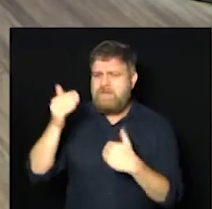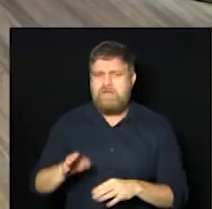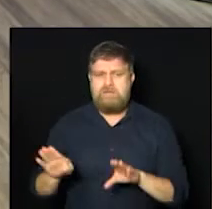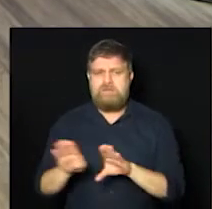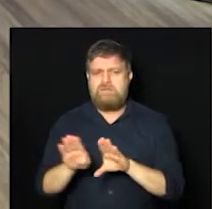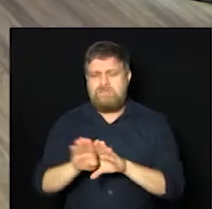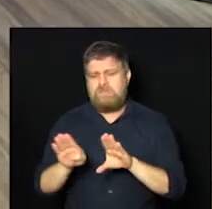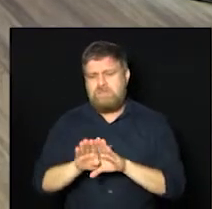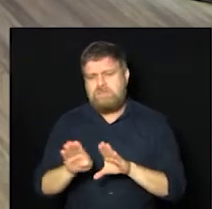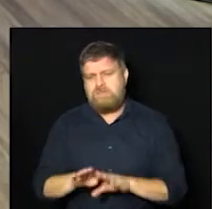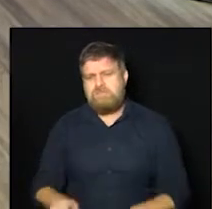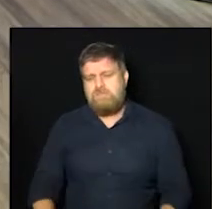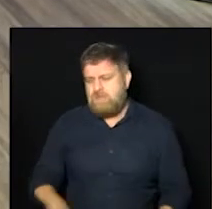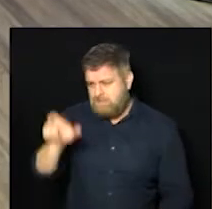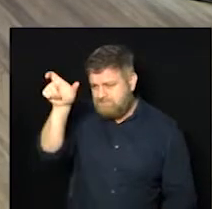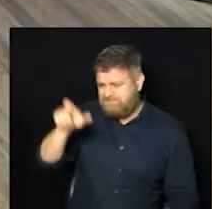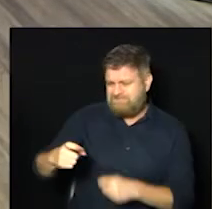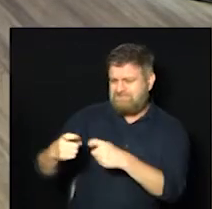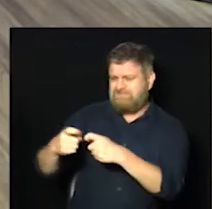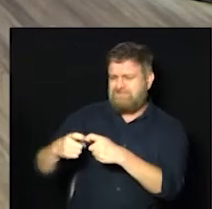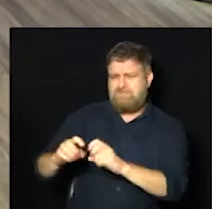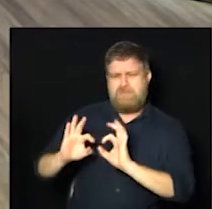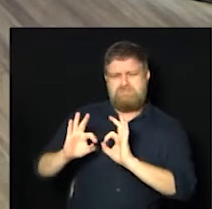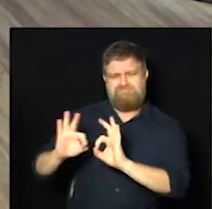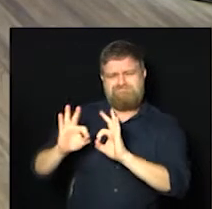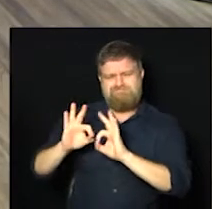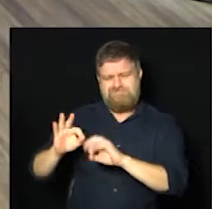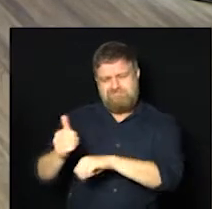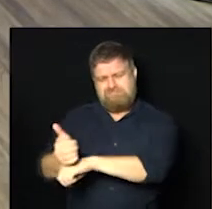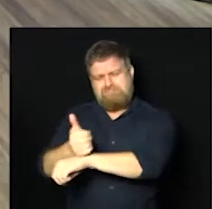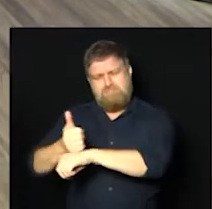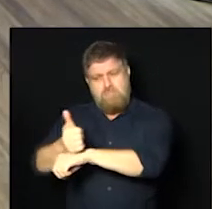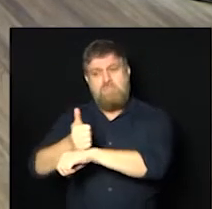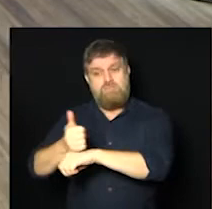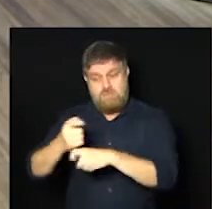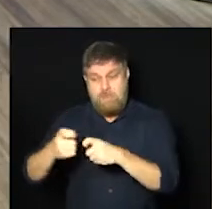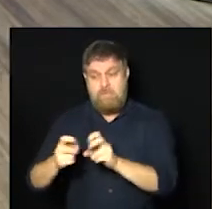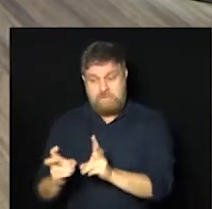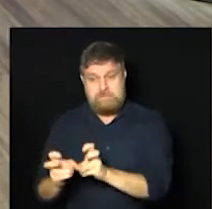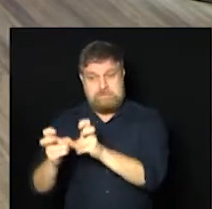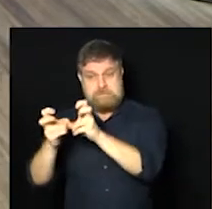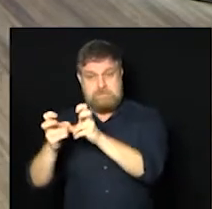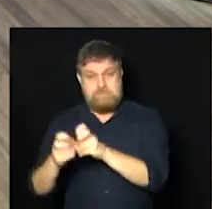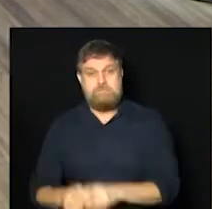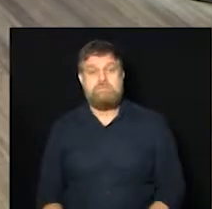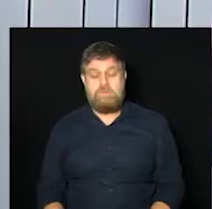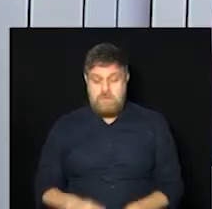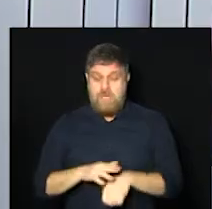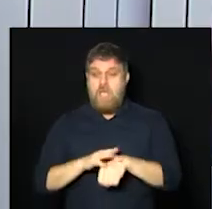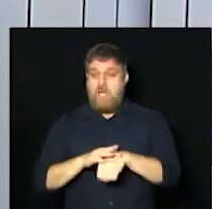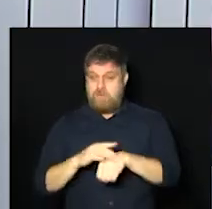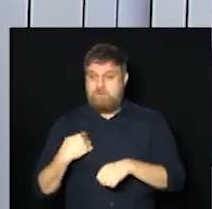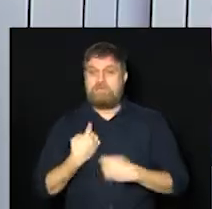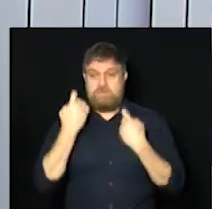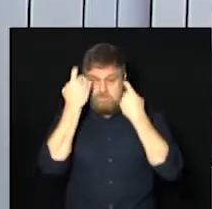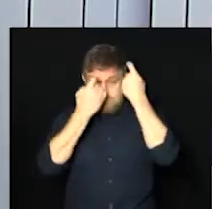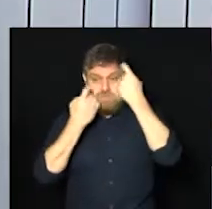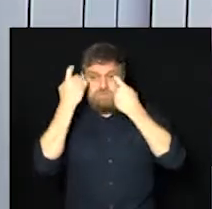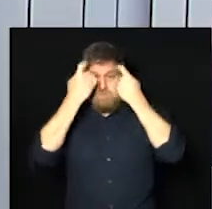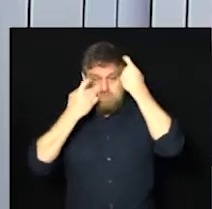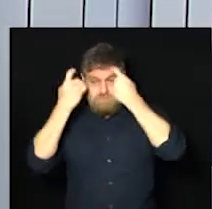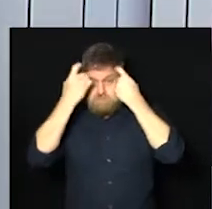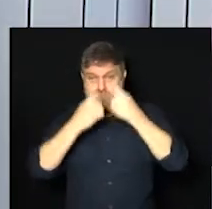aí o agradecimento ao Dr. Fernando Medina, oncologista. É uma doença que preocupa bastante e,